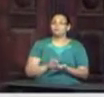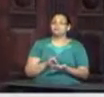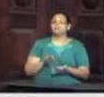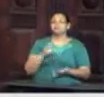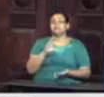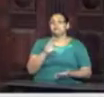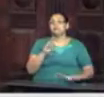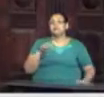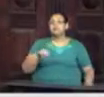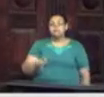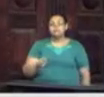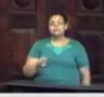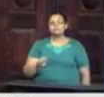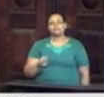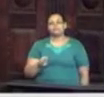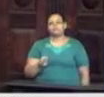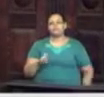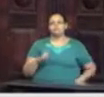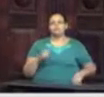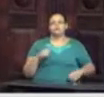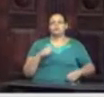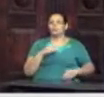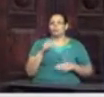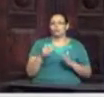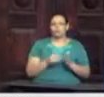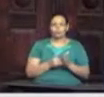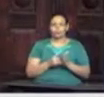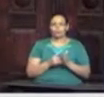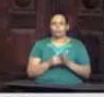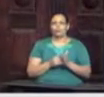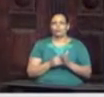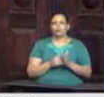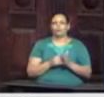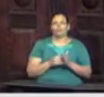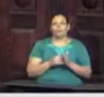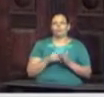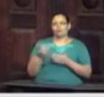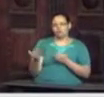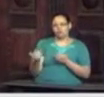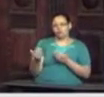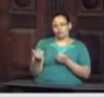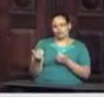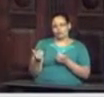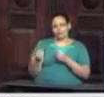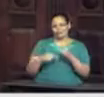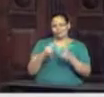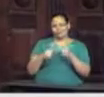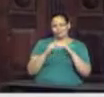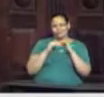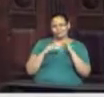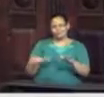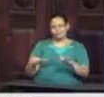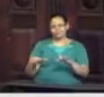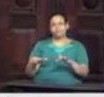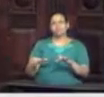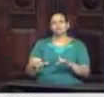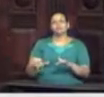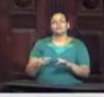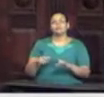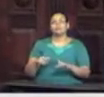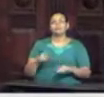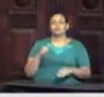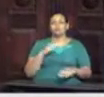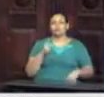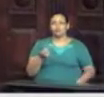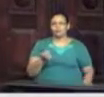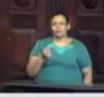crime cometido com toda uma geração de jovens que passa a ter